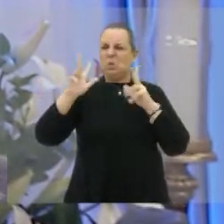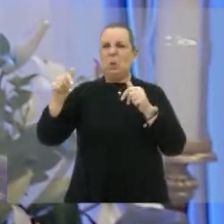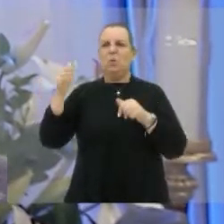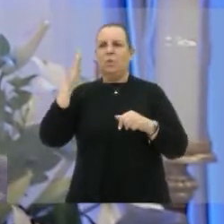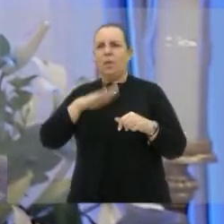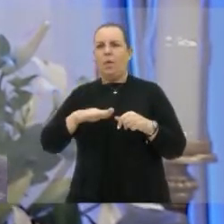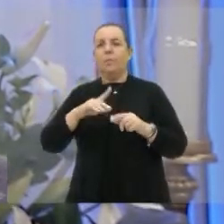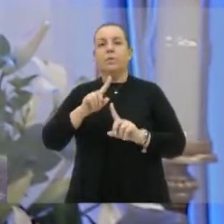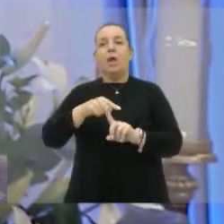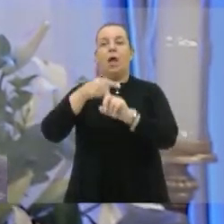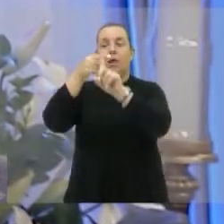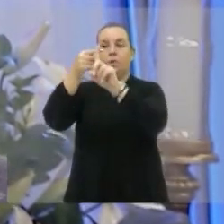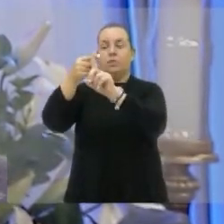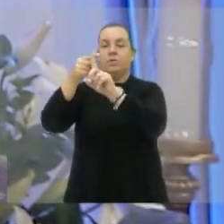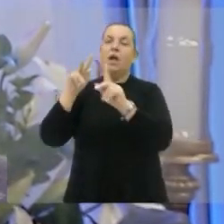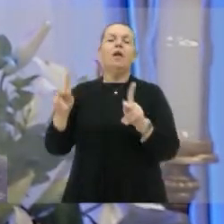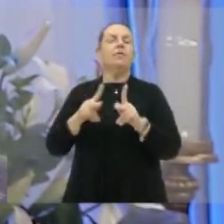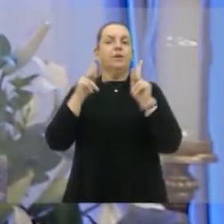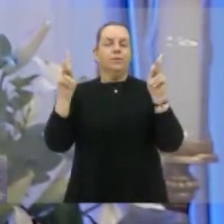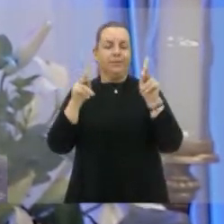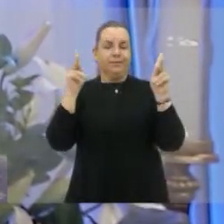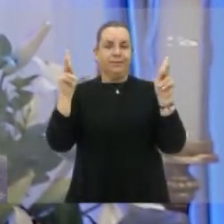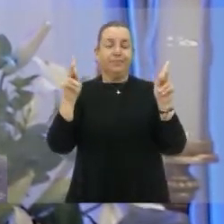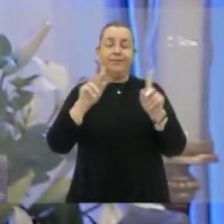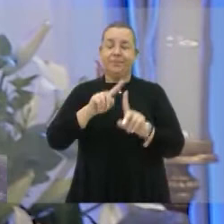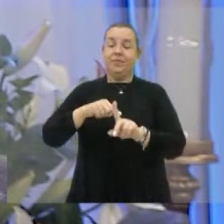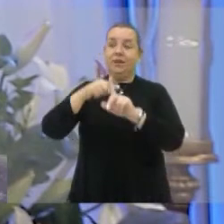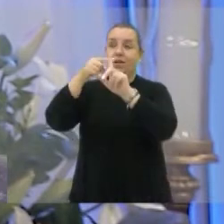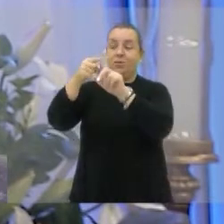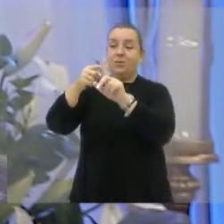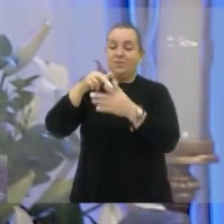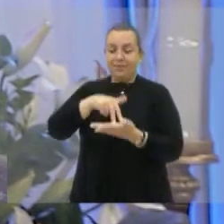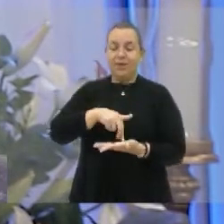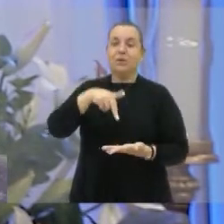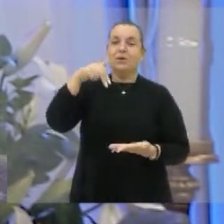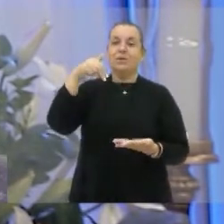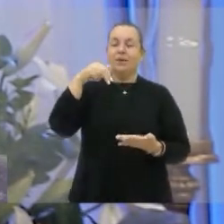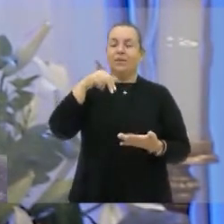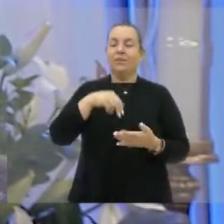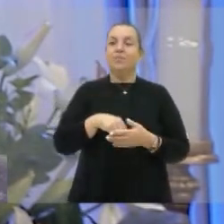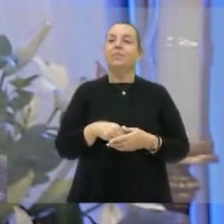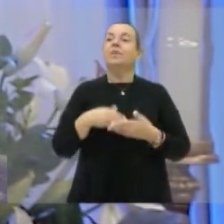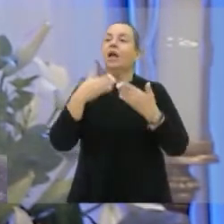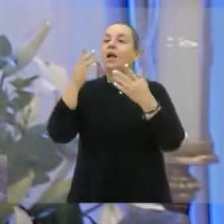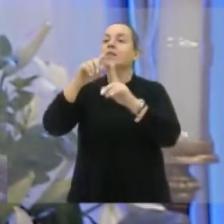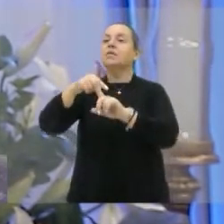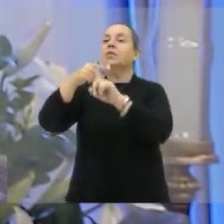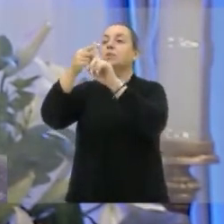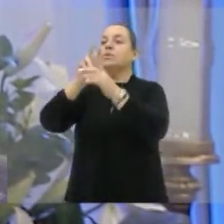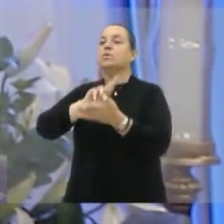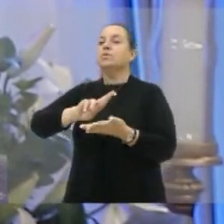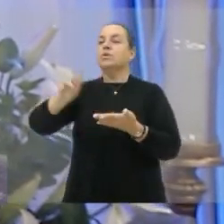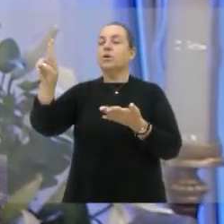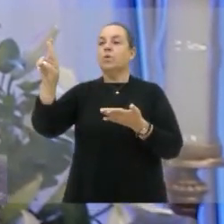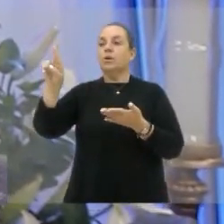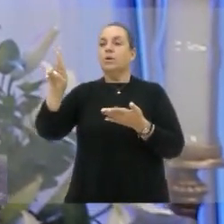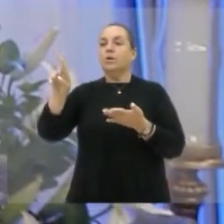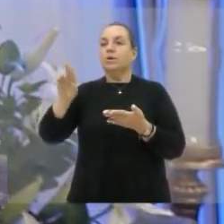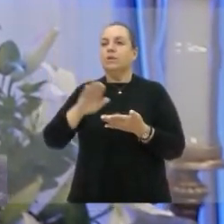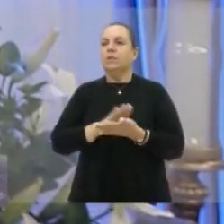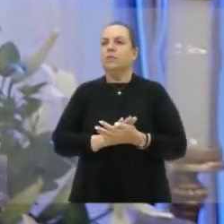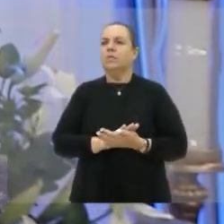cruz é vitória, a cruz é ressurreição. Eis a cruz do Senhor, fugi